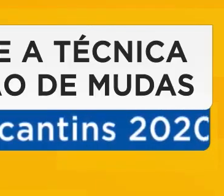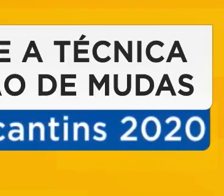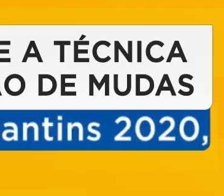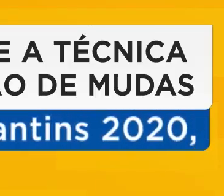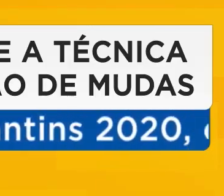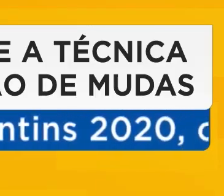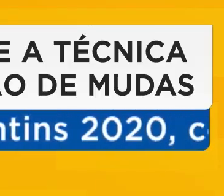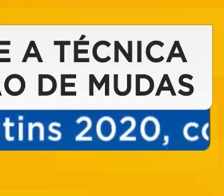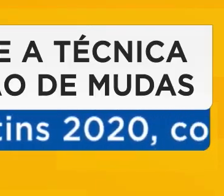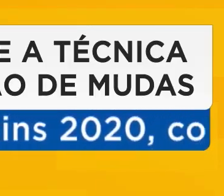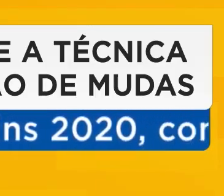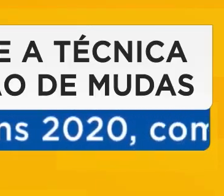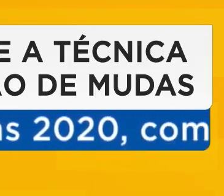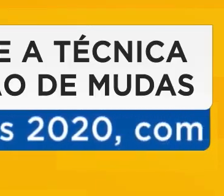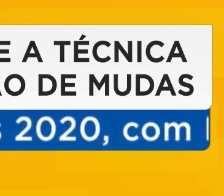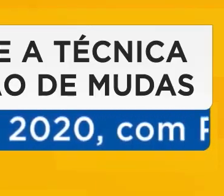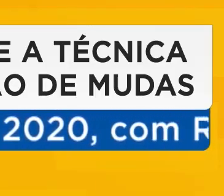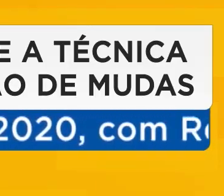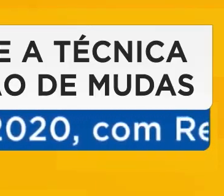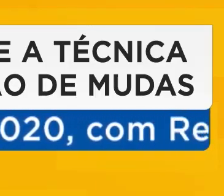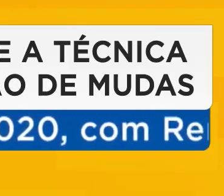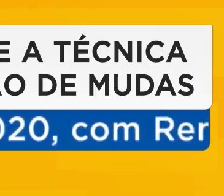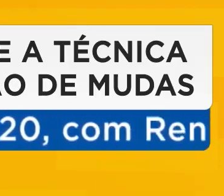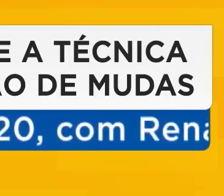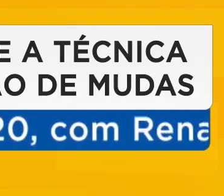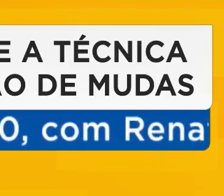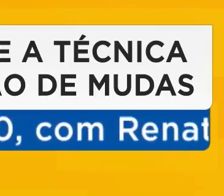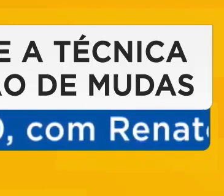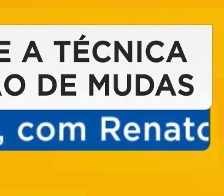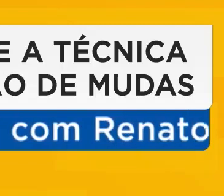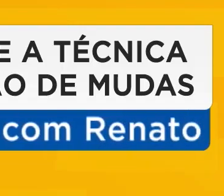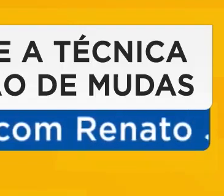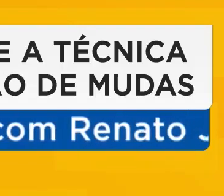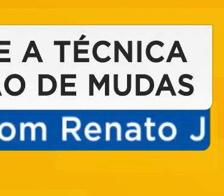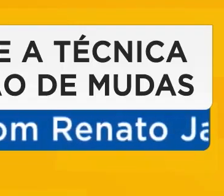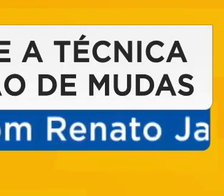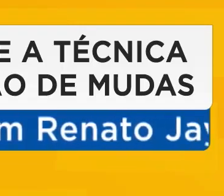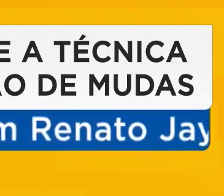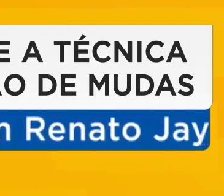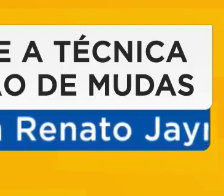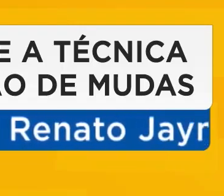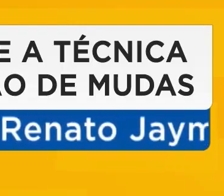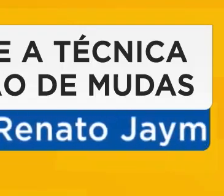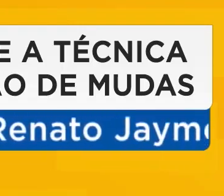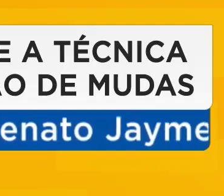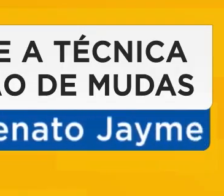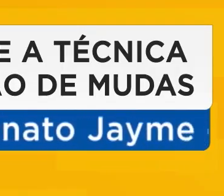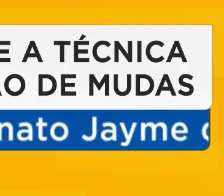a qualidade da produção do Tocantins, aí no, do abacaxi aí no Tocantins, né?